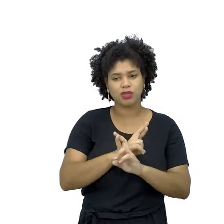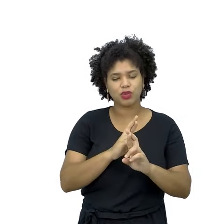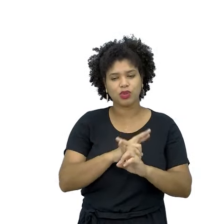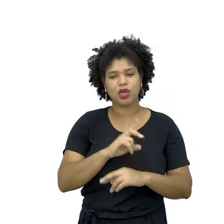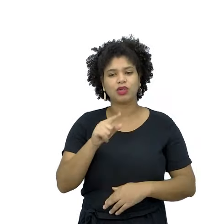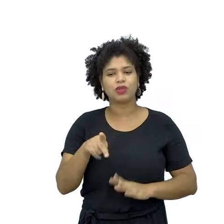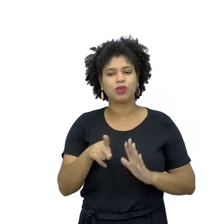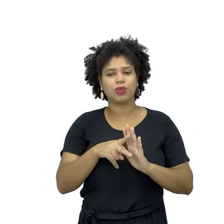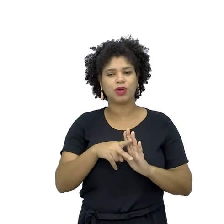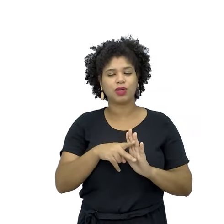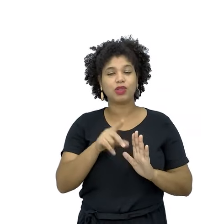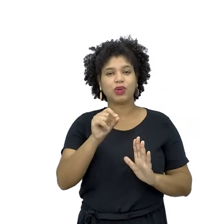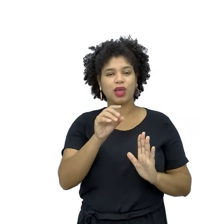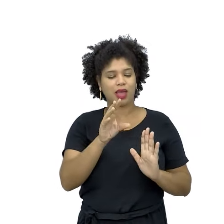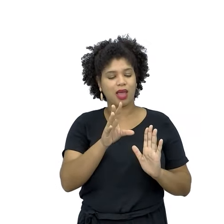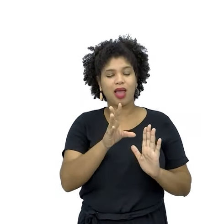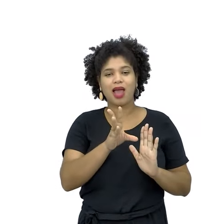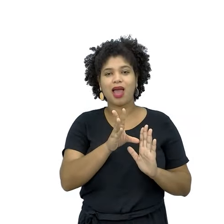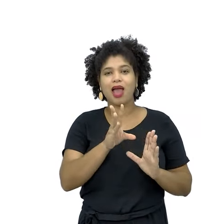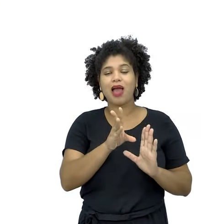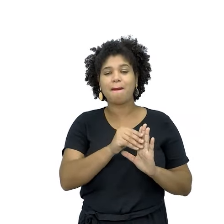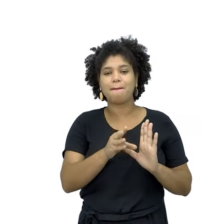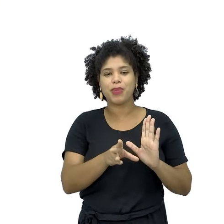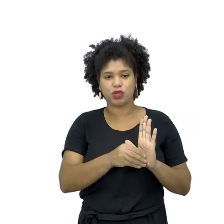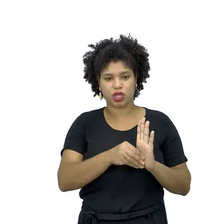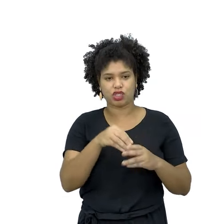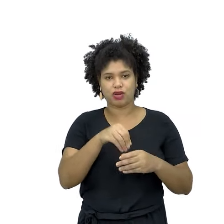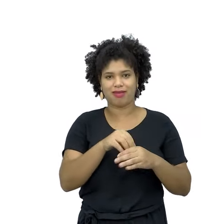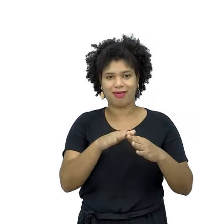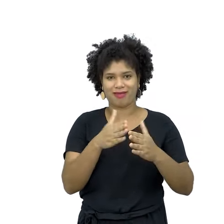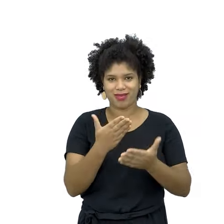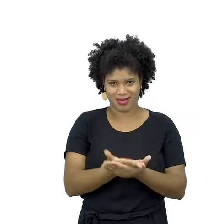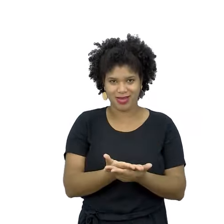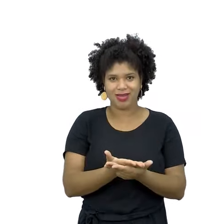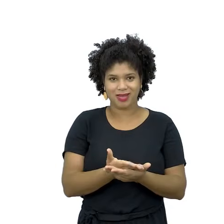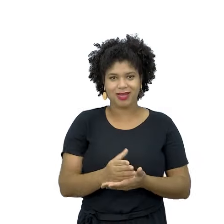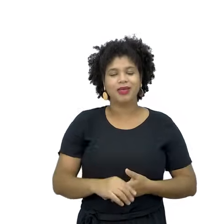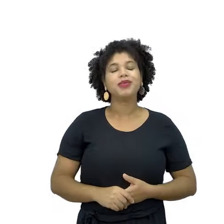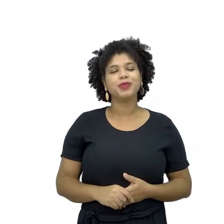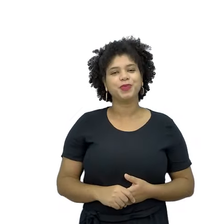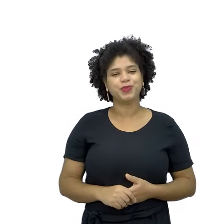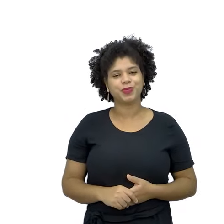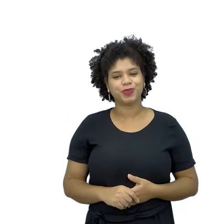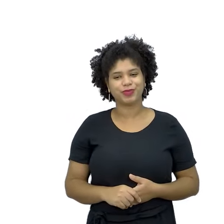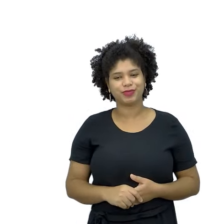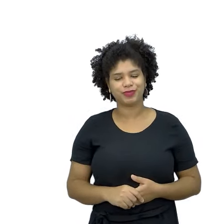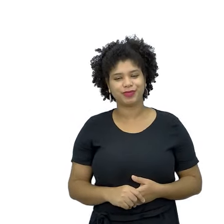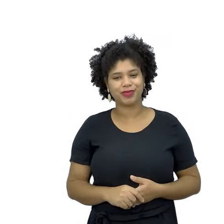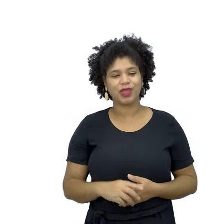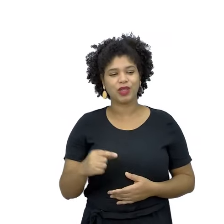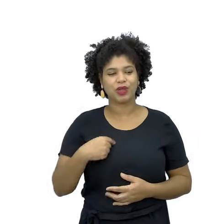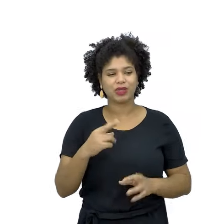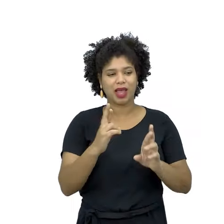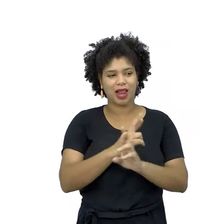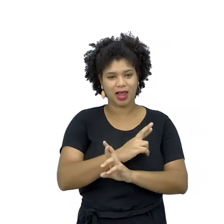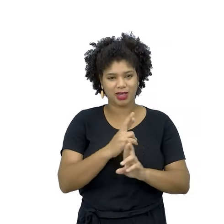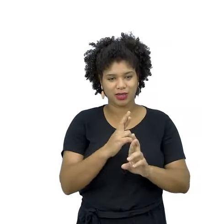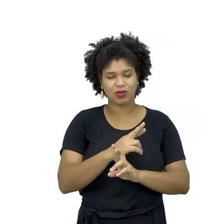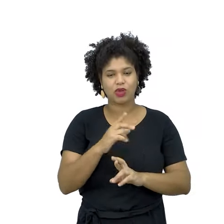essa abordagem na escola. Então, está associado